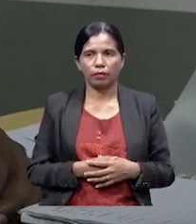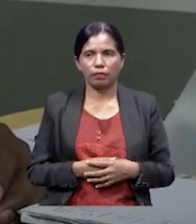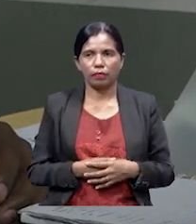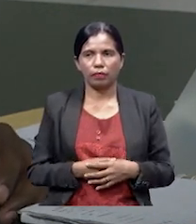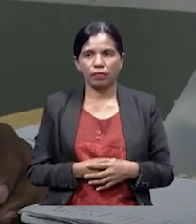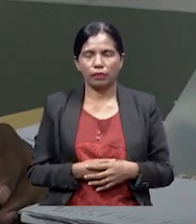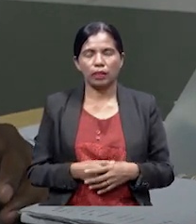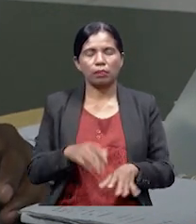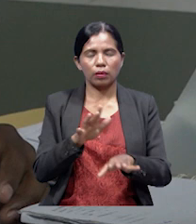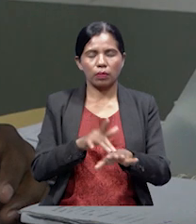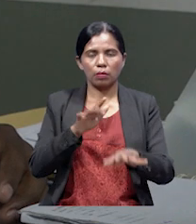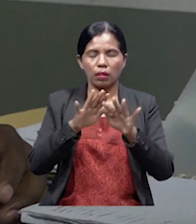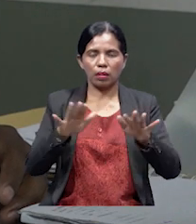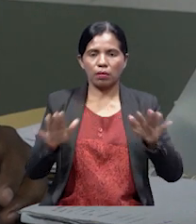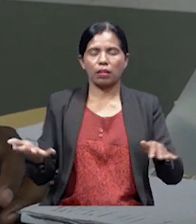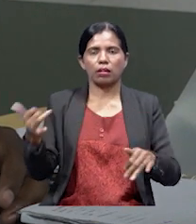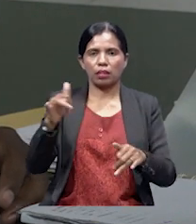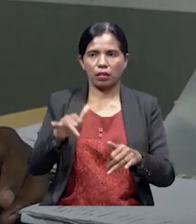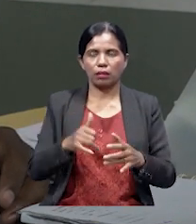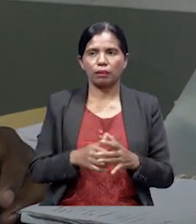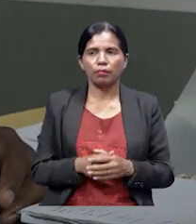sim afeta ali uma lavarixira